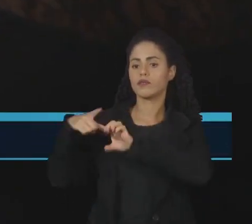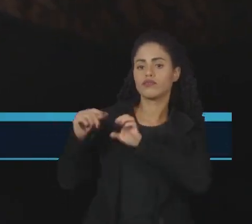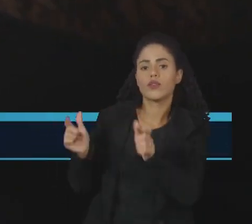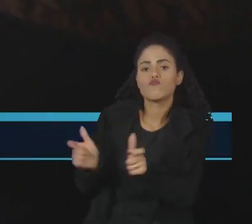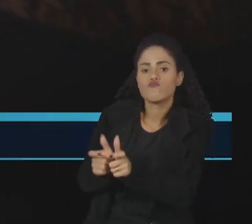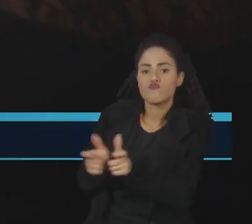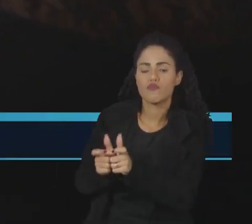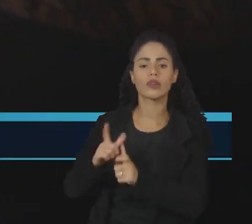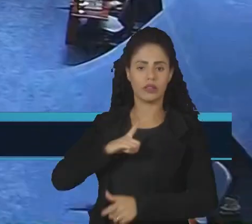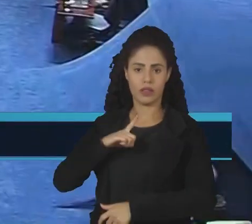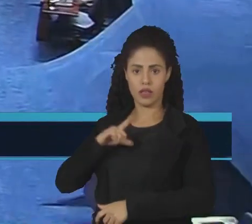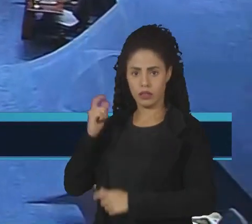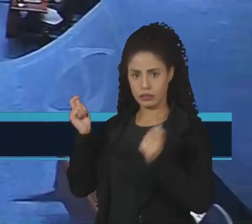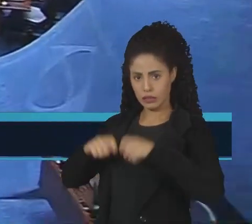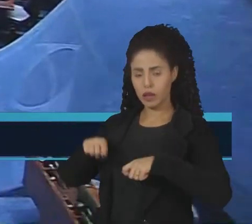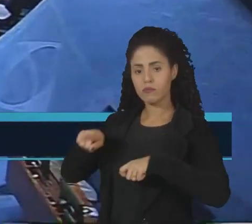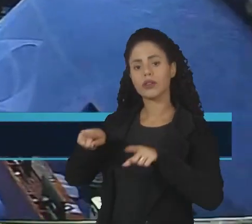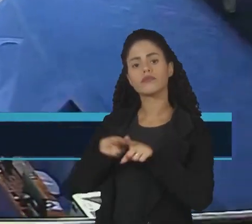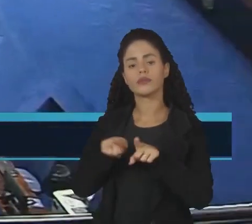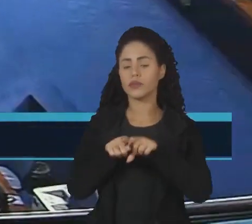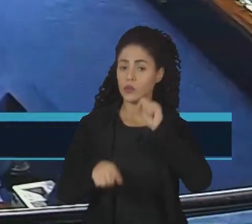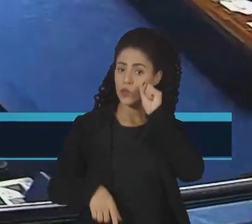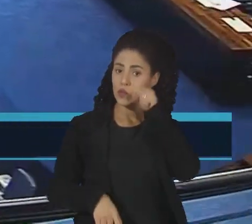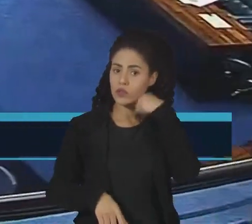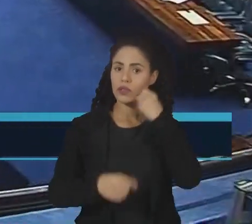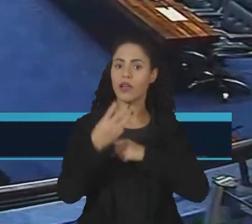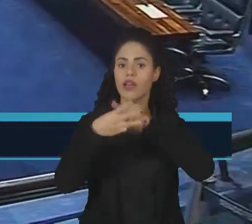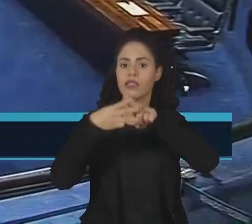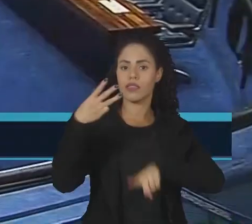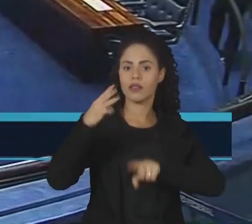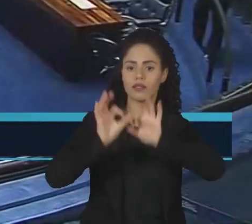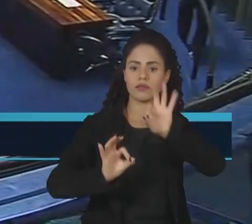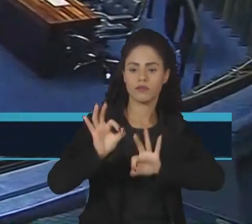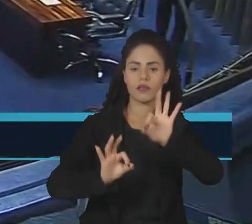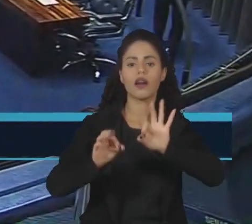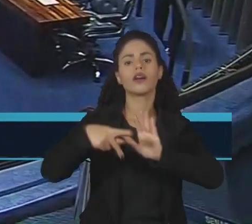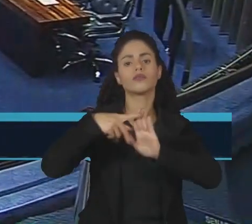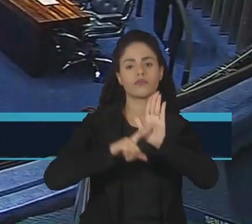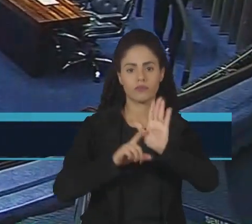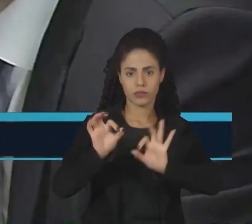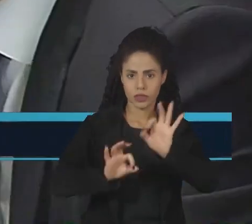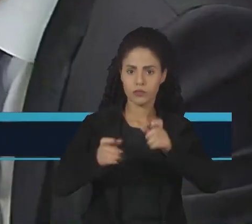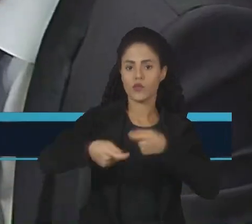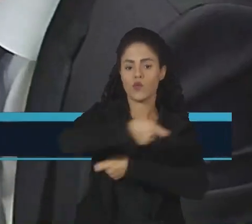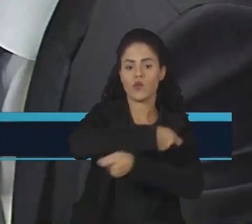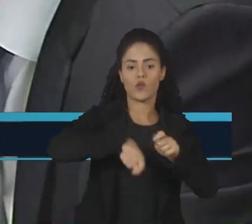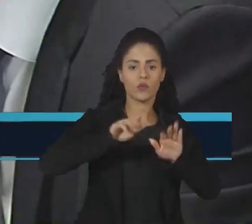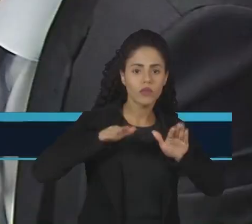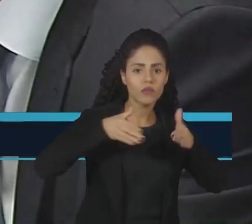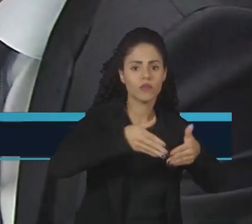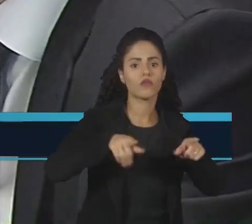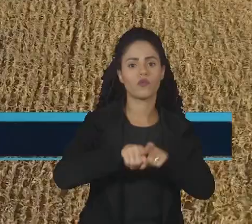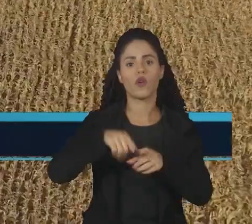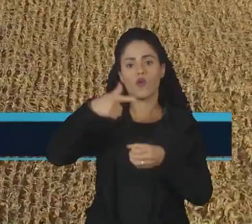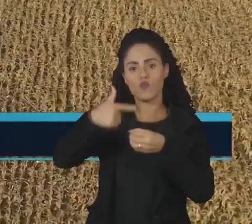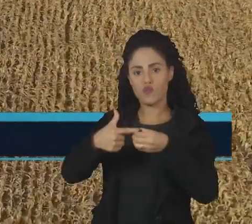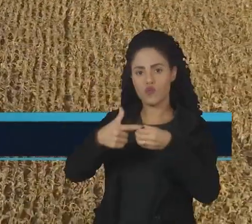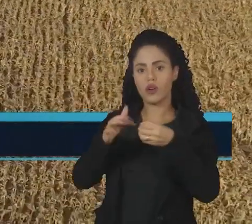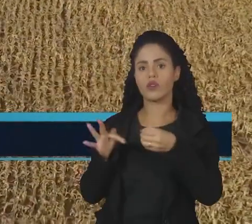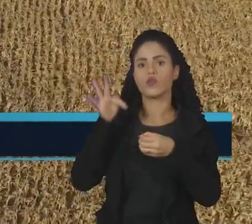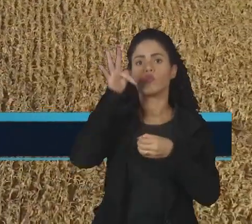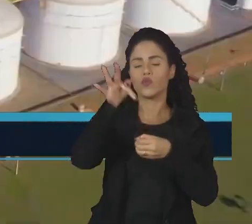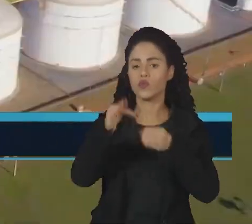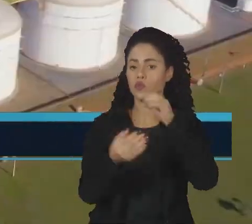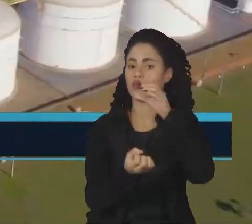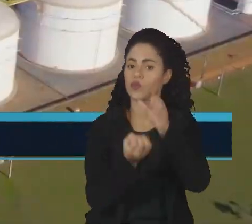e microempresas. No Senado, 3 projetos também estratégicos para a economia. Um do combustível do futuro, que cria